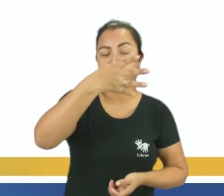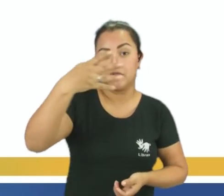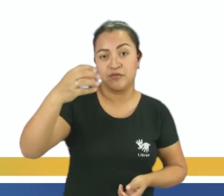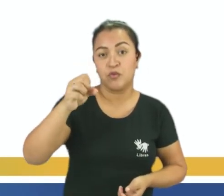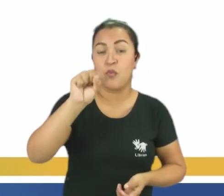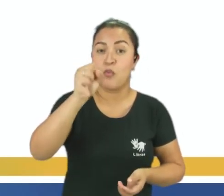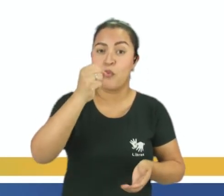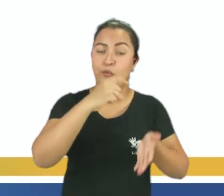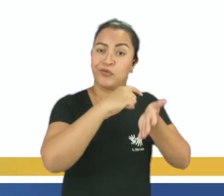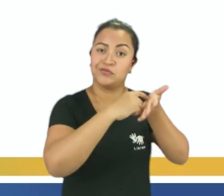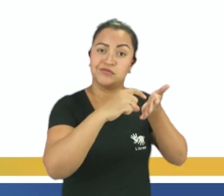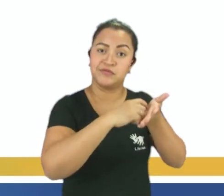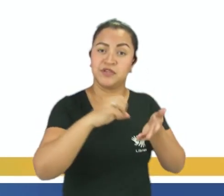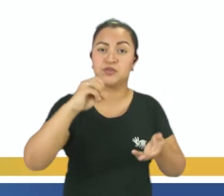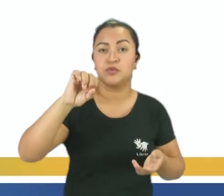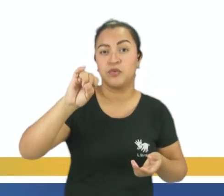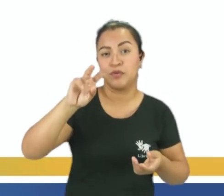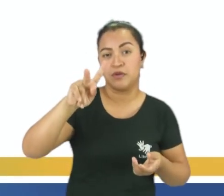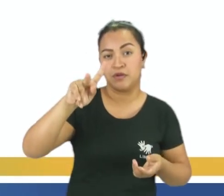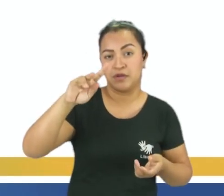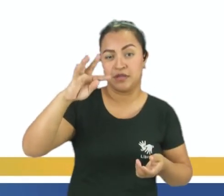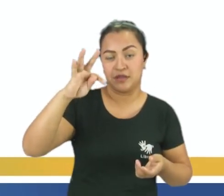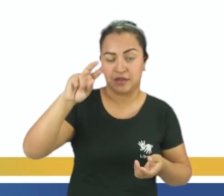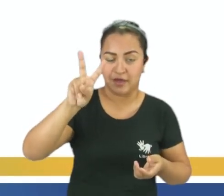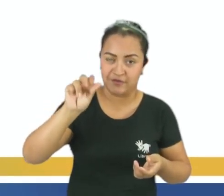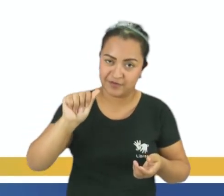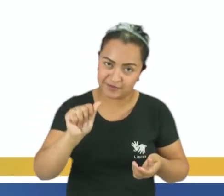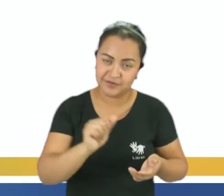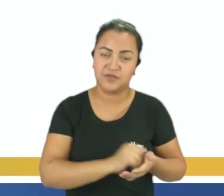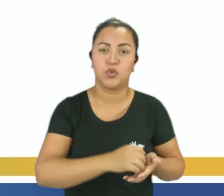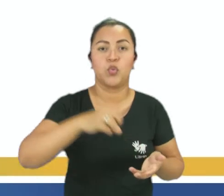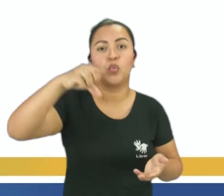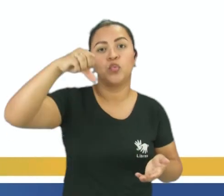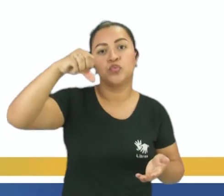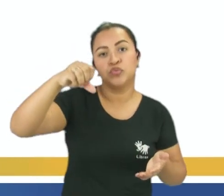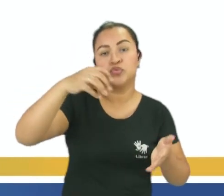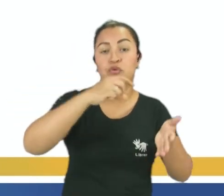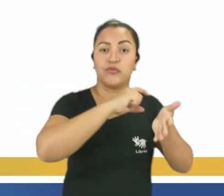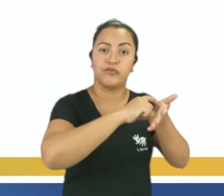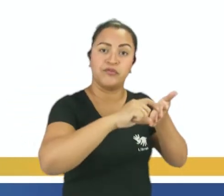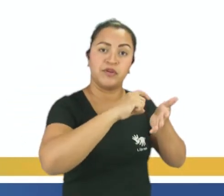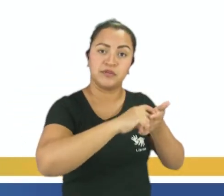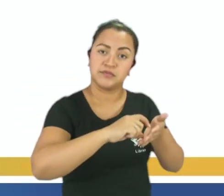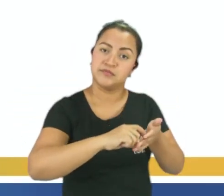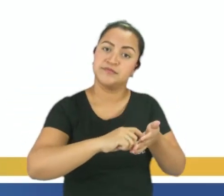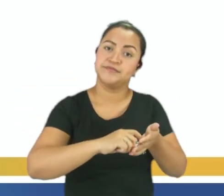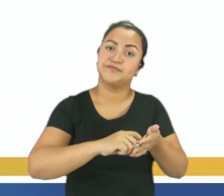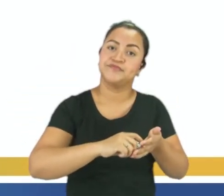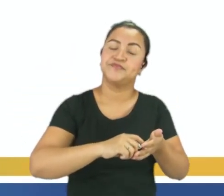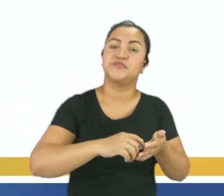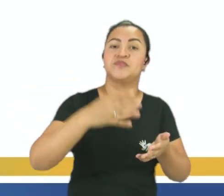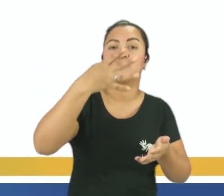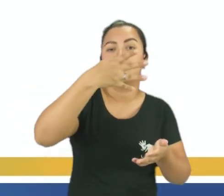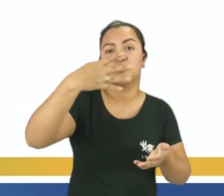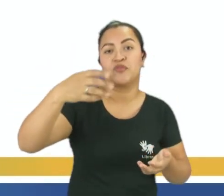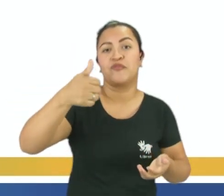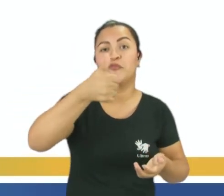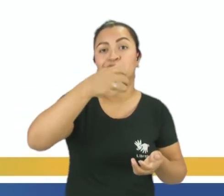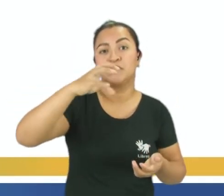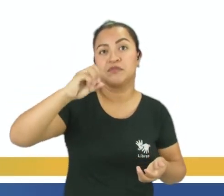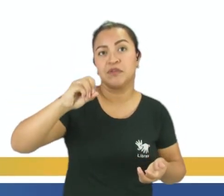8 versos, oitava. Estrofe com 9 versos, nona. Estrofe com 10